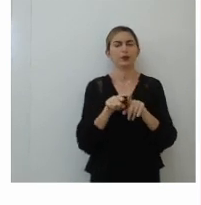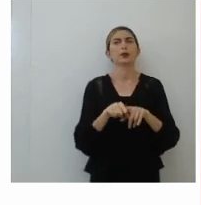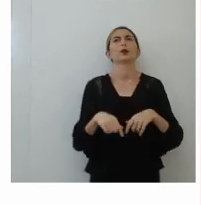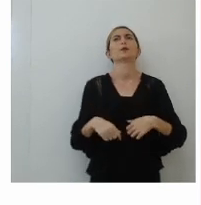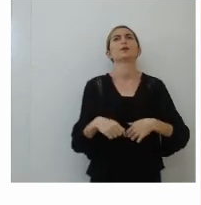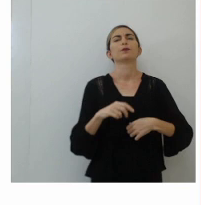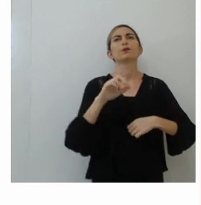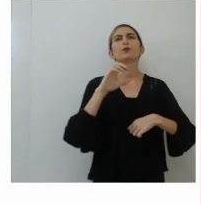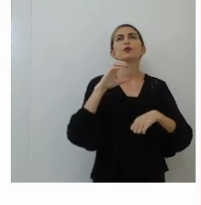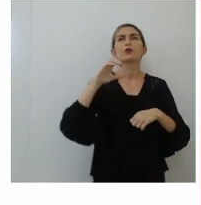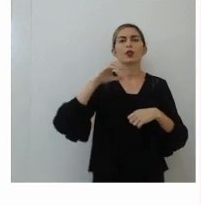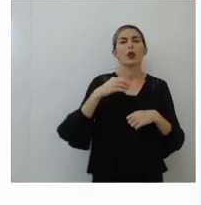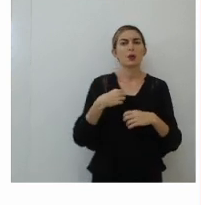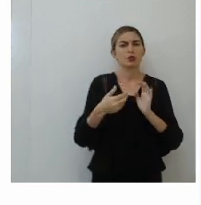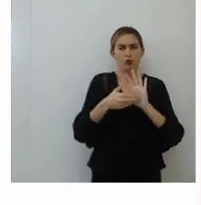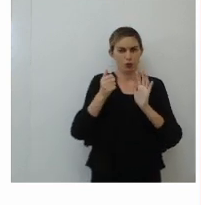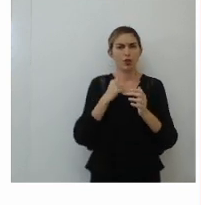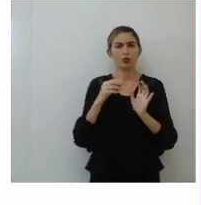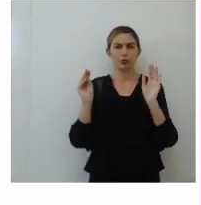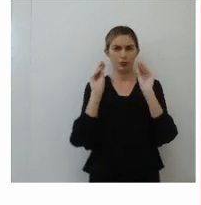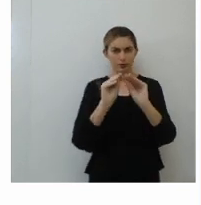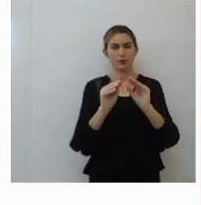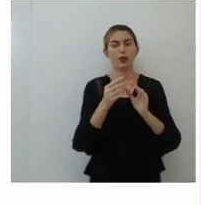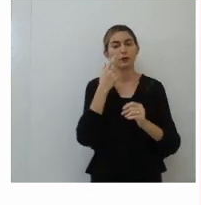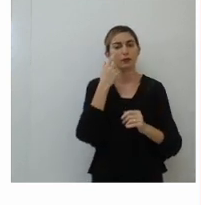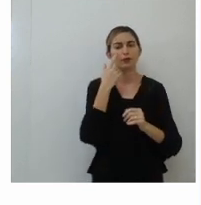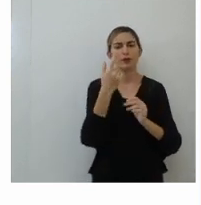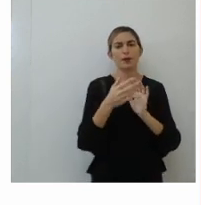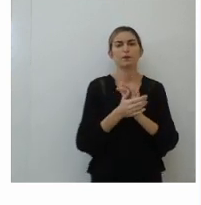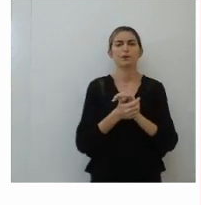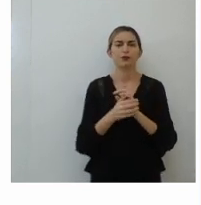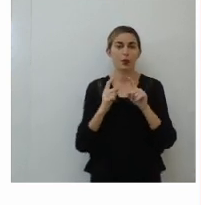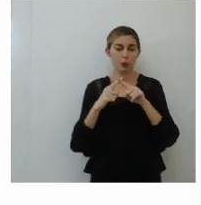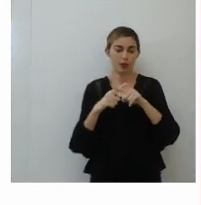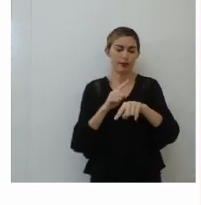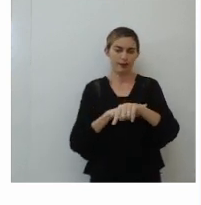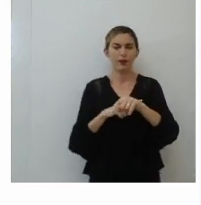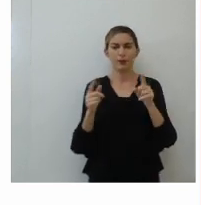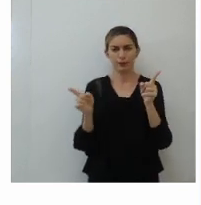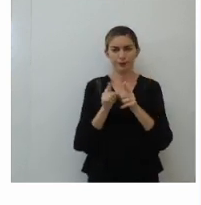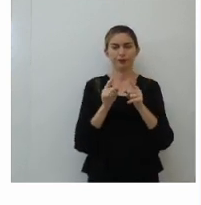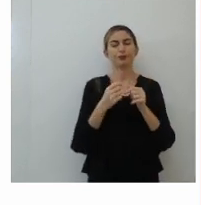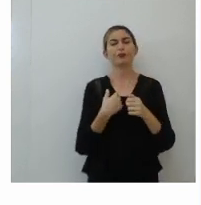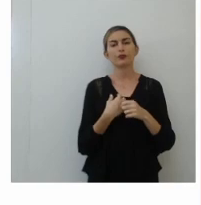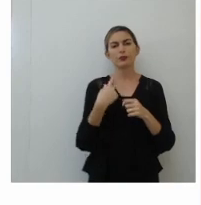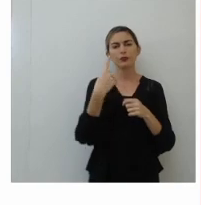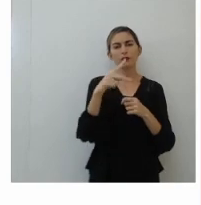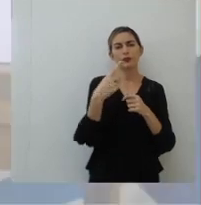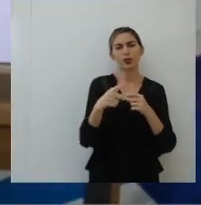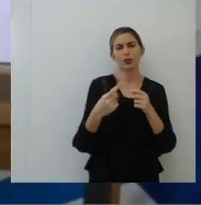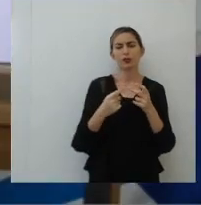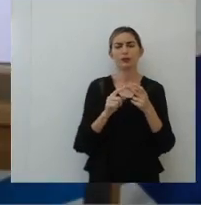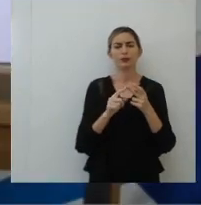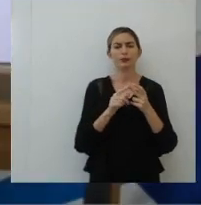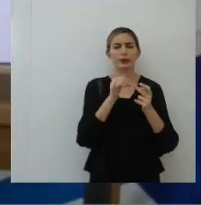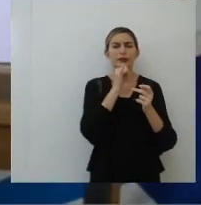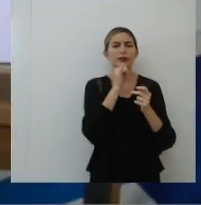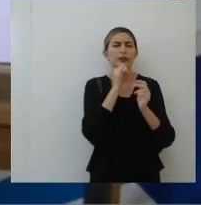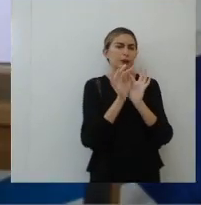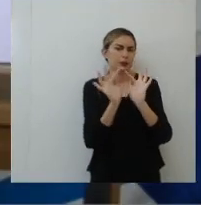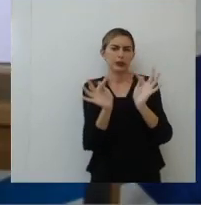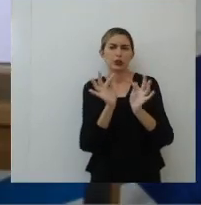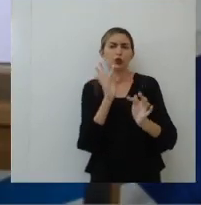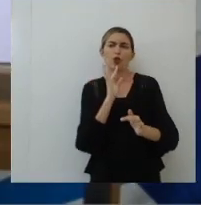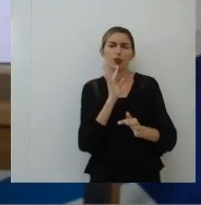De onomatopeia, mas tiraram. Olha lá, na minha edição eu tirei por causa do tempo, na verdade. É aquela do, por exemplo, bem simples,